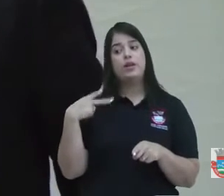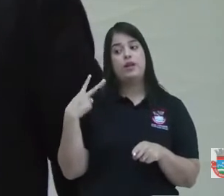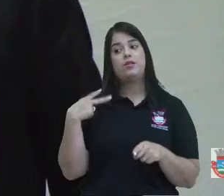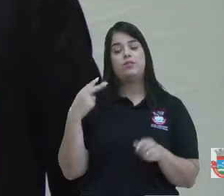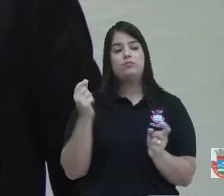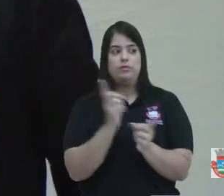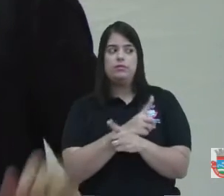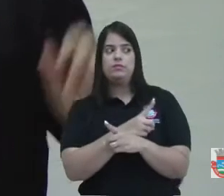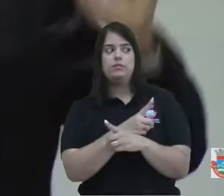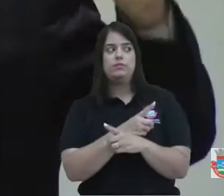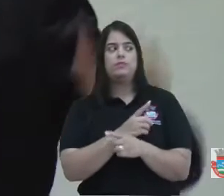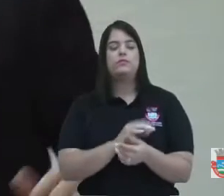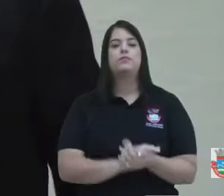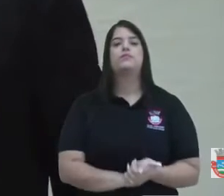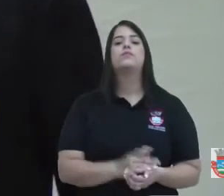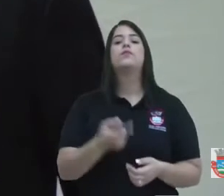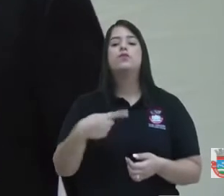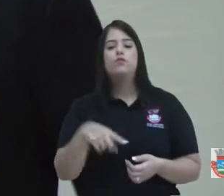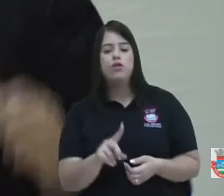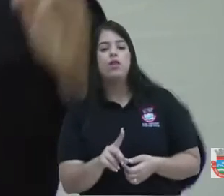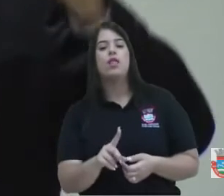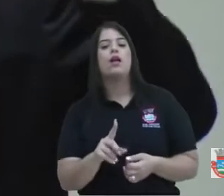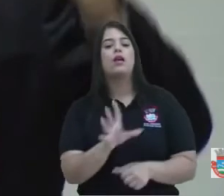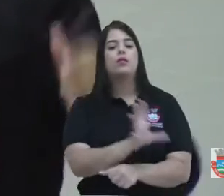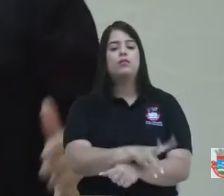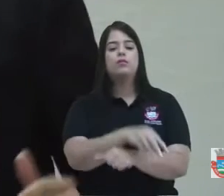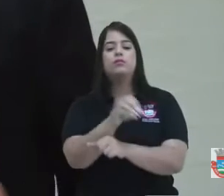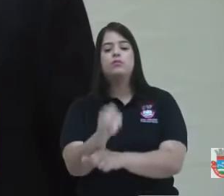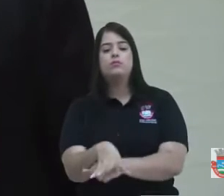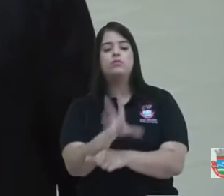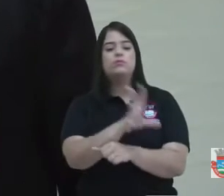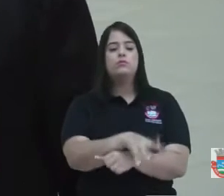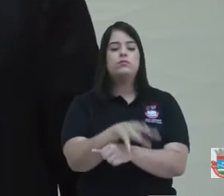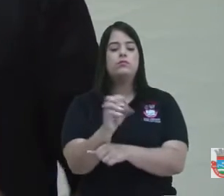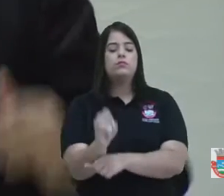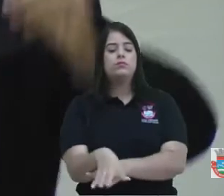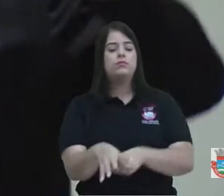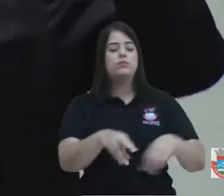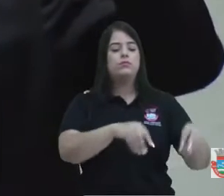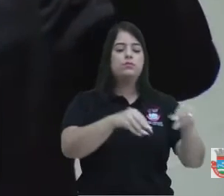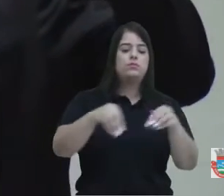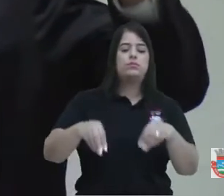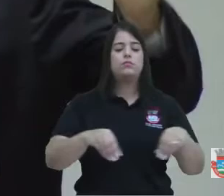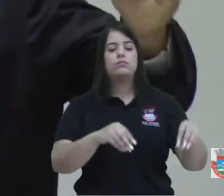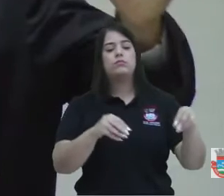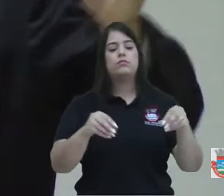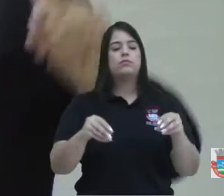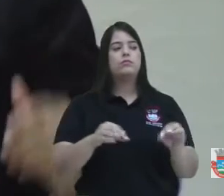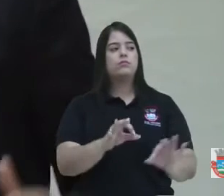da oposição, foi lá, colocou material,